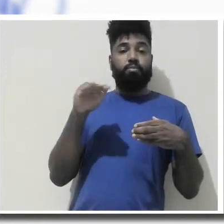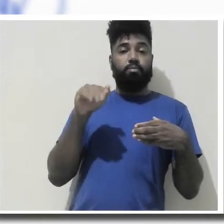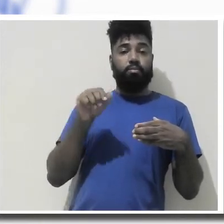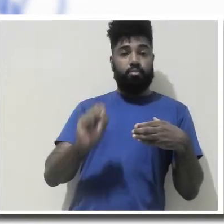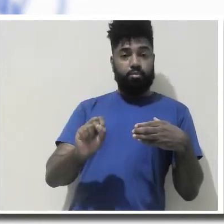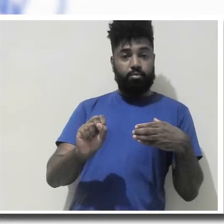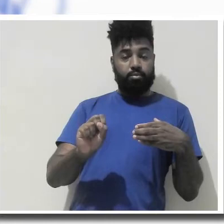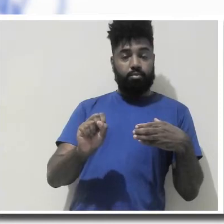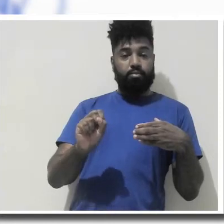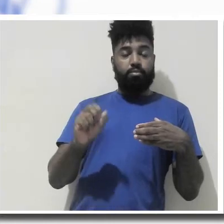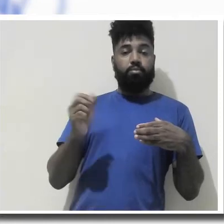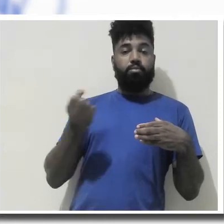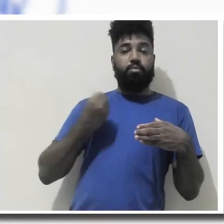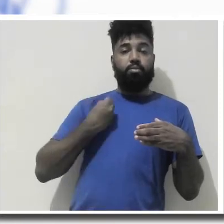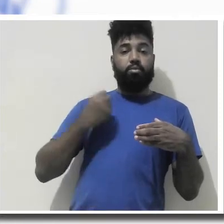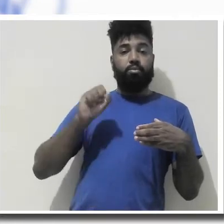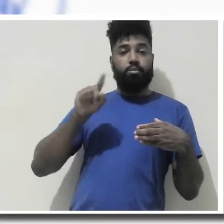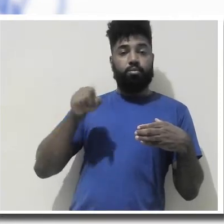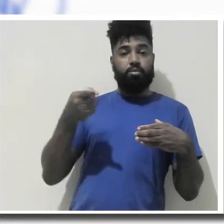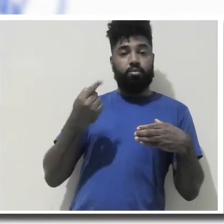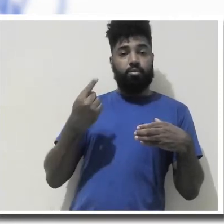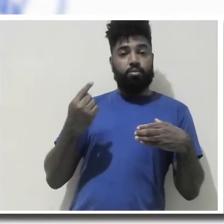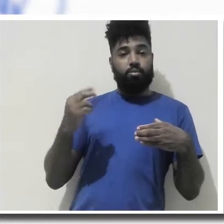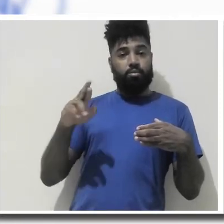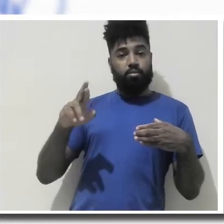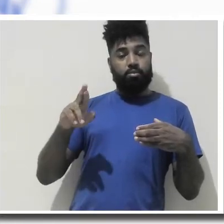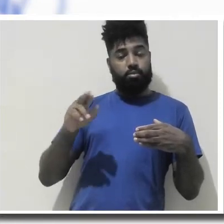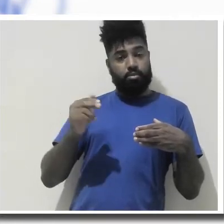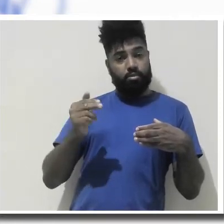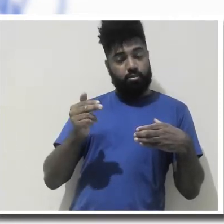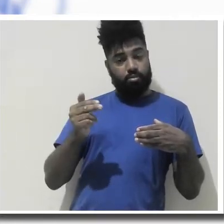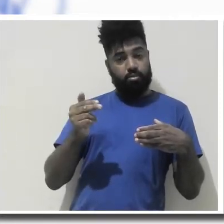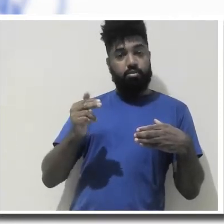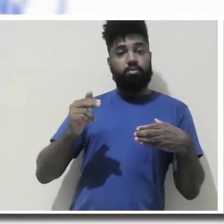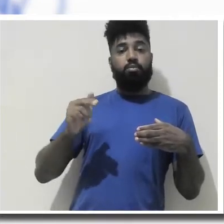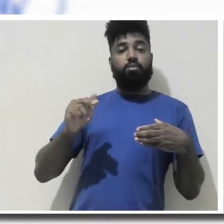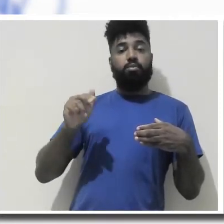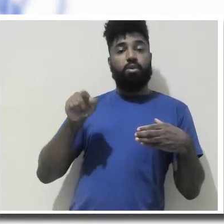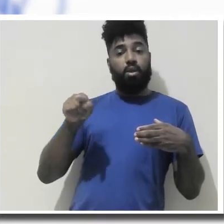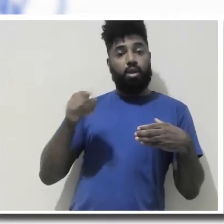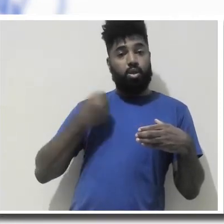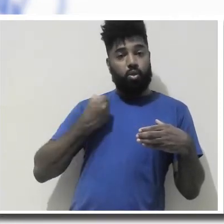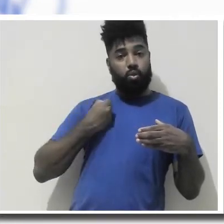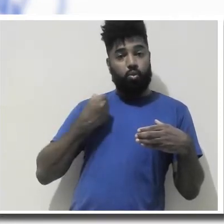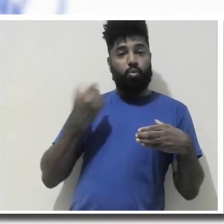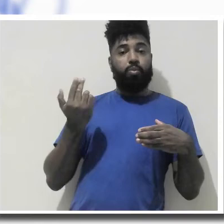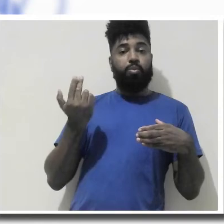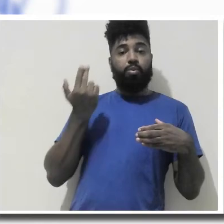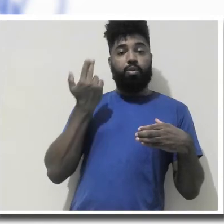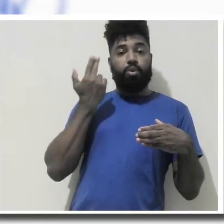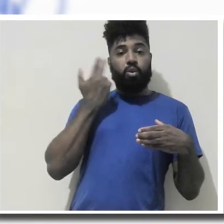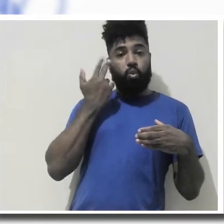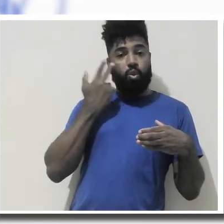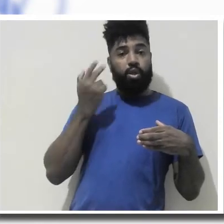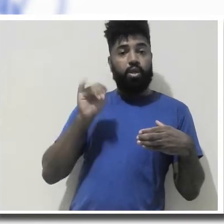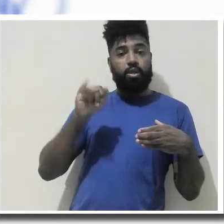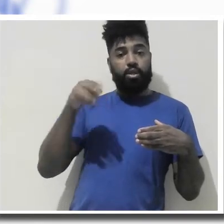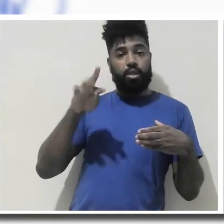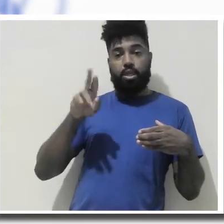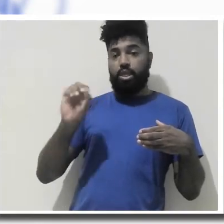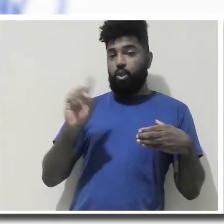as dízimas periódicas, né, que não são números nem naturais nem inteiros.